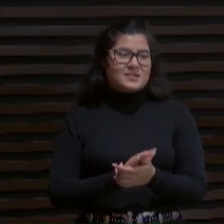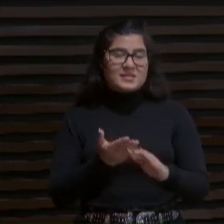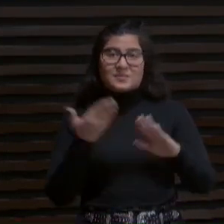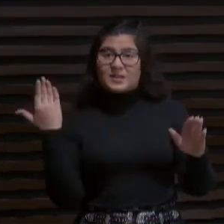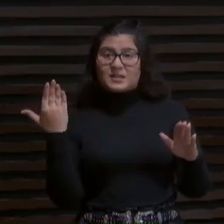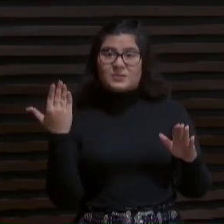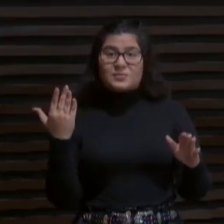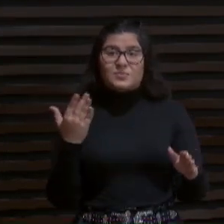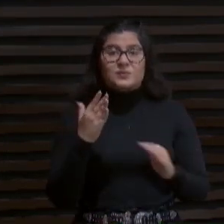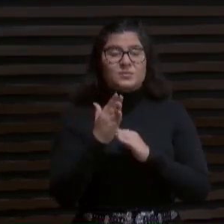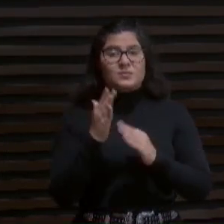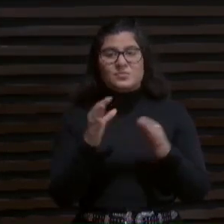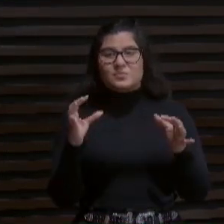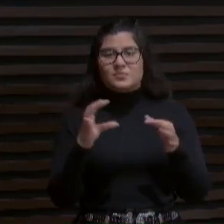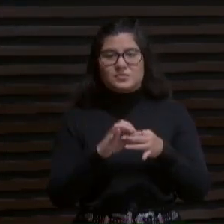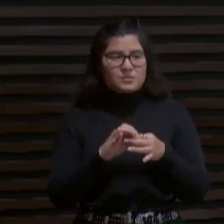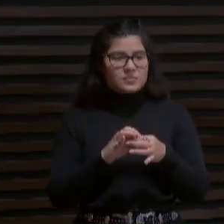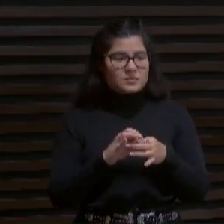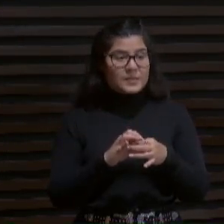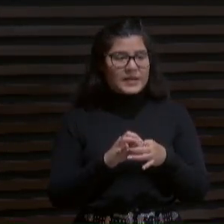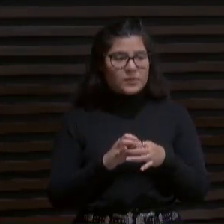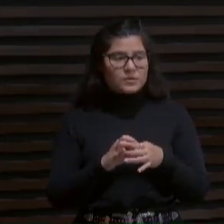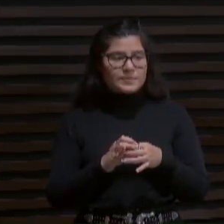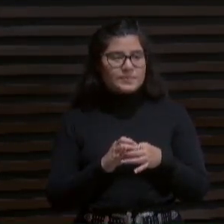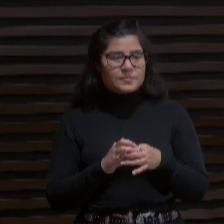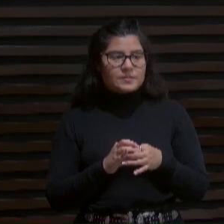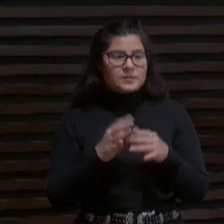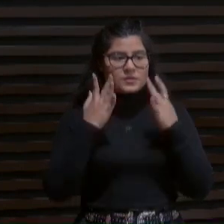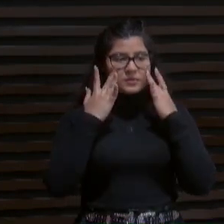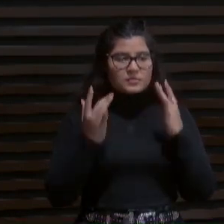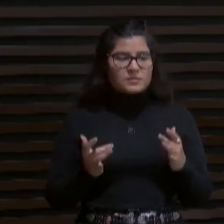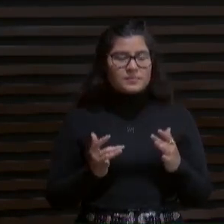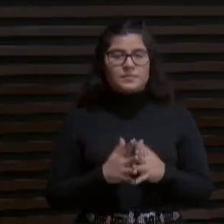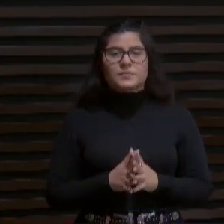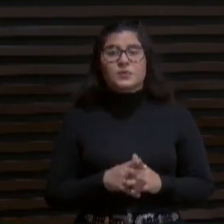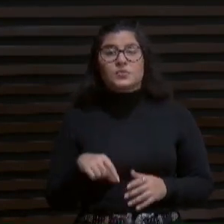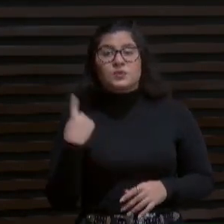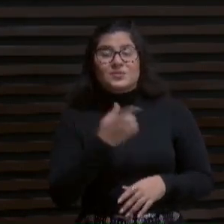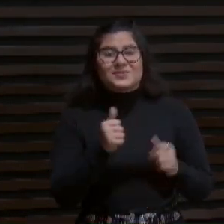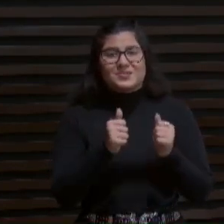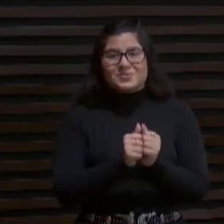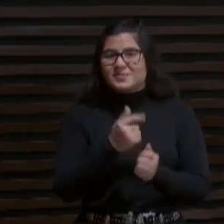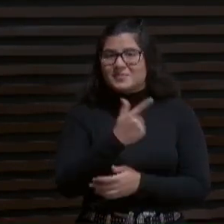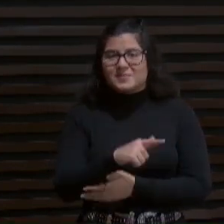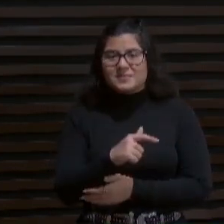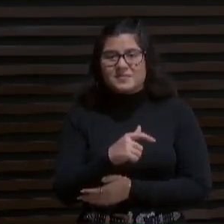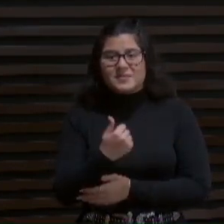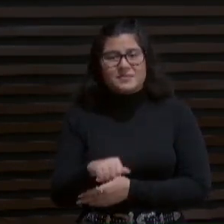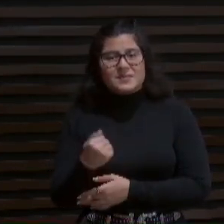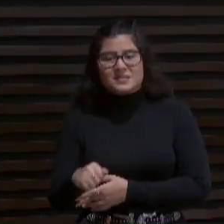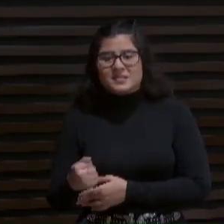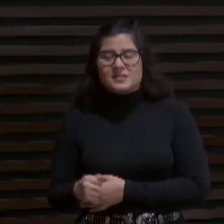O tabernáculo de Deus estará com os homens. E nós estaremos com Ele. E nós não precisaremos nem de sol mais.